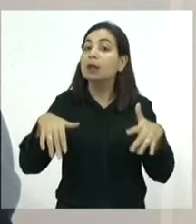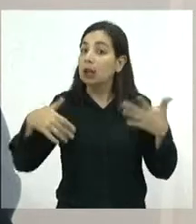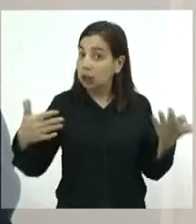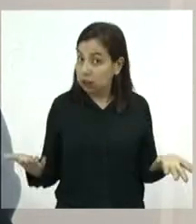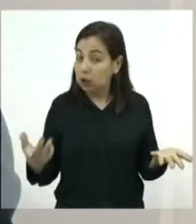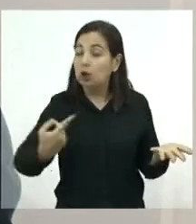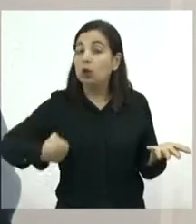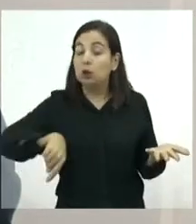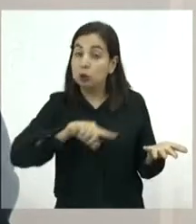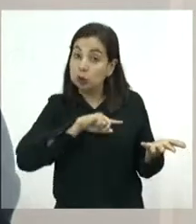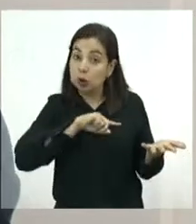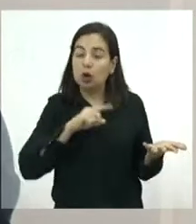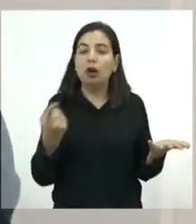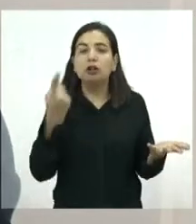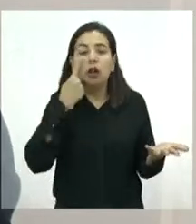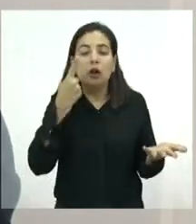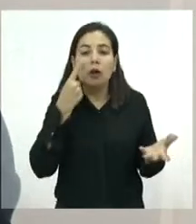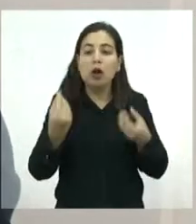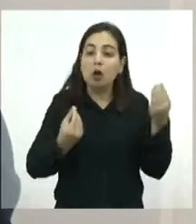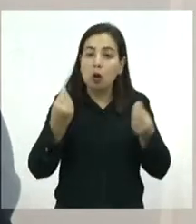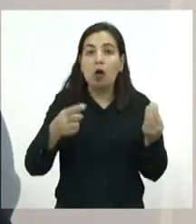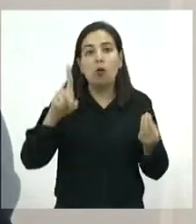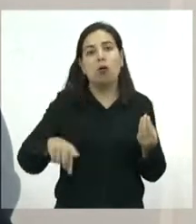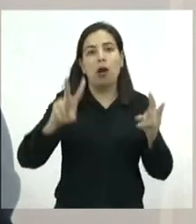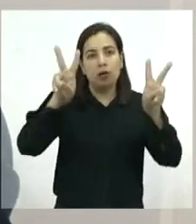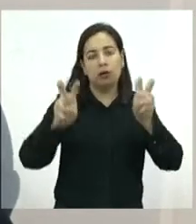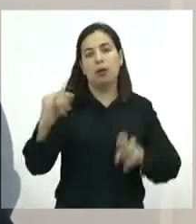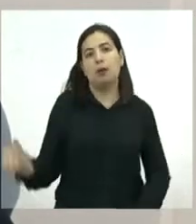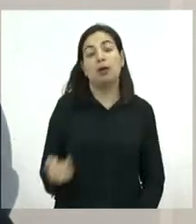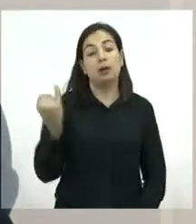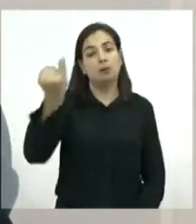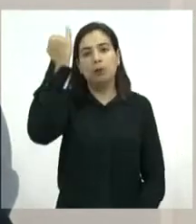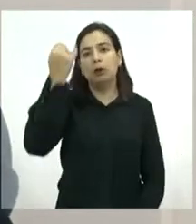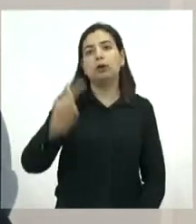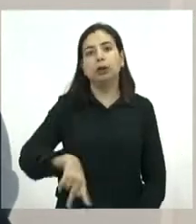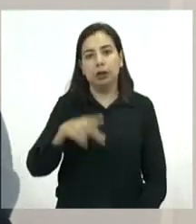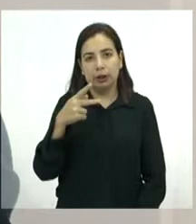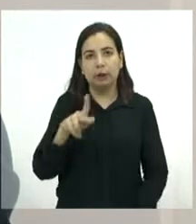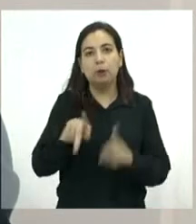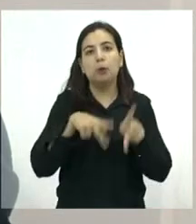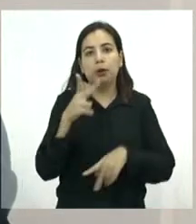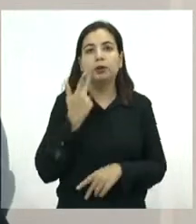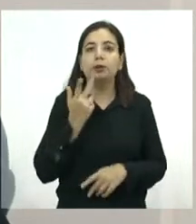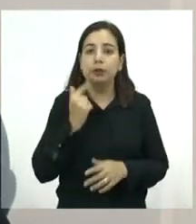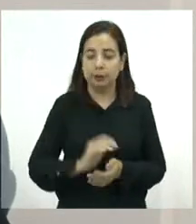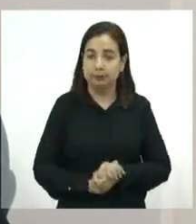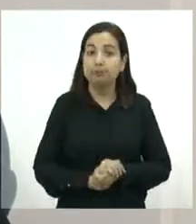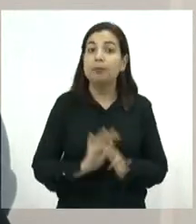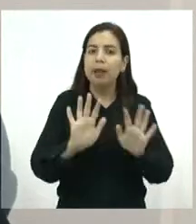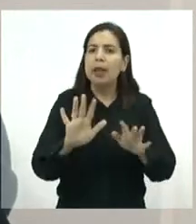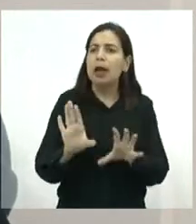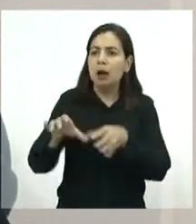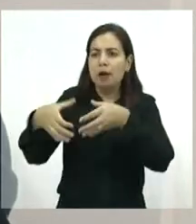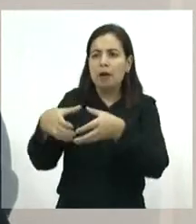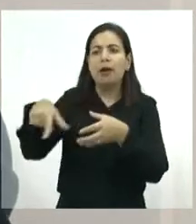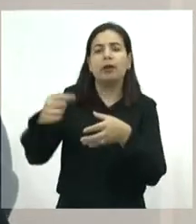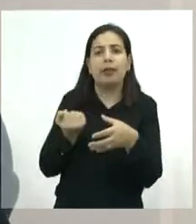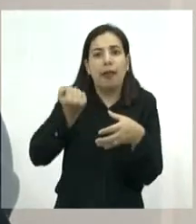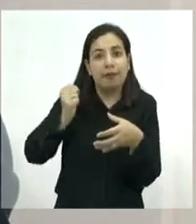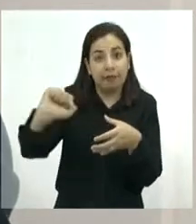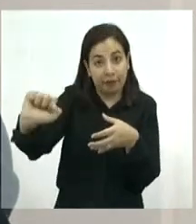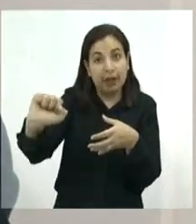porque esse é um tema, de fato, muito relevante ao povo de Fortaleza. E, infelizmente, Paulo, os que defendem a